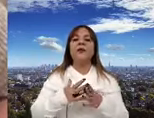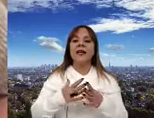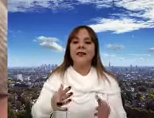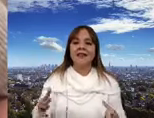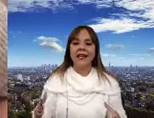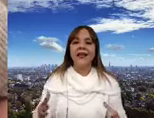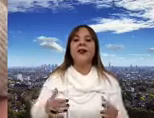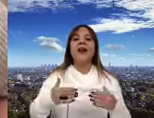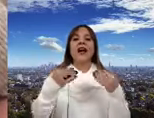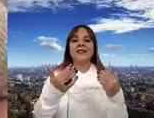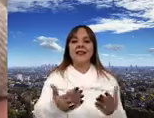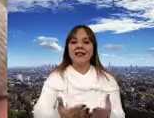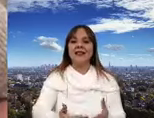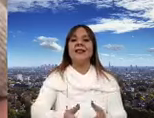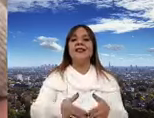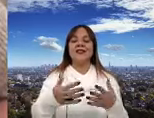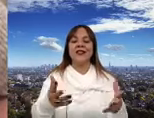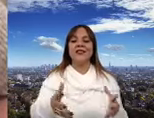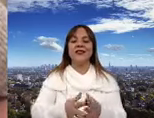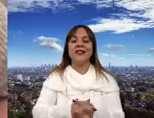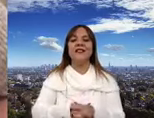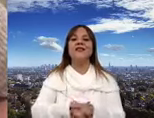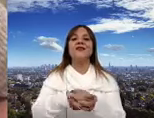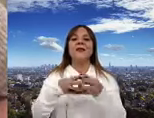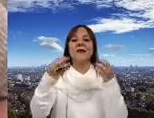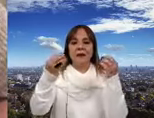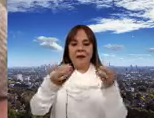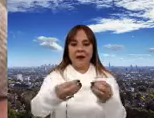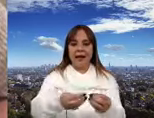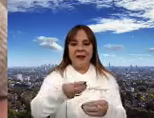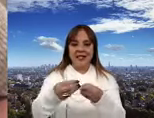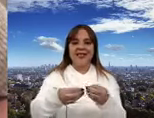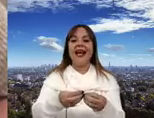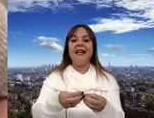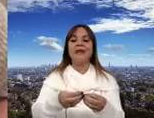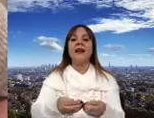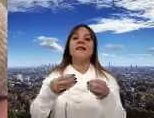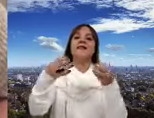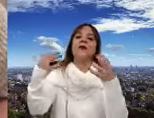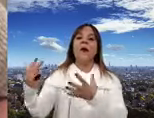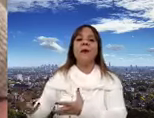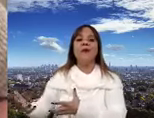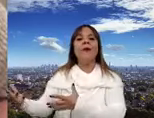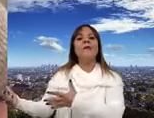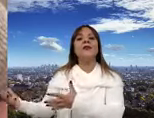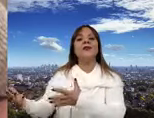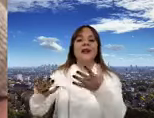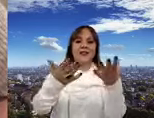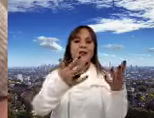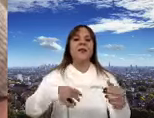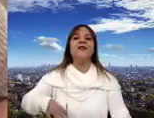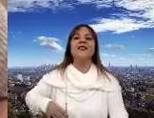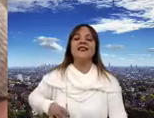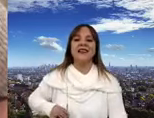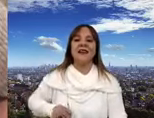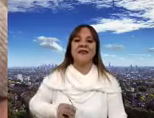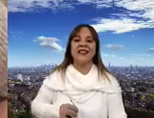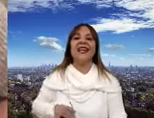inteiro, as artesãs, os artesãos vão apresentar, né, as peças com o amor do lado, assim como fez a Stephanie,